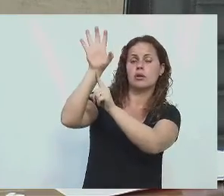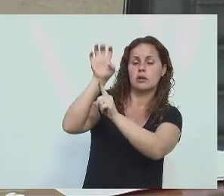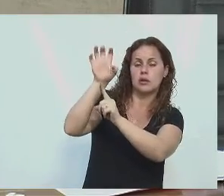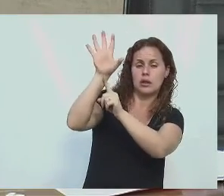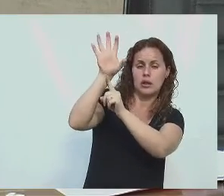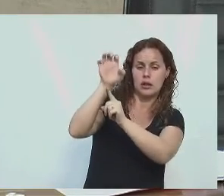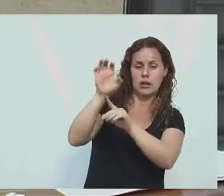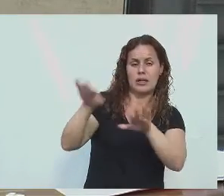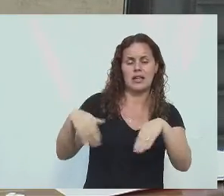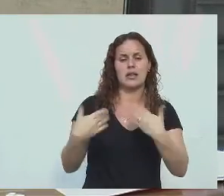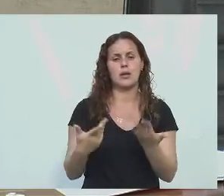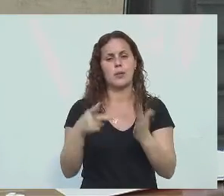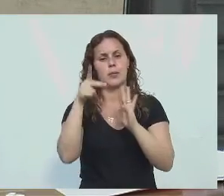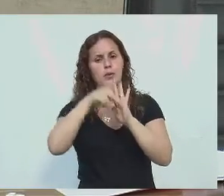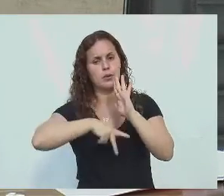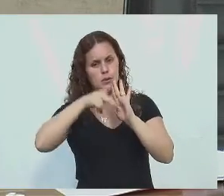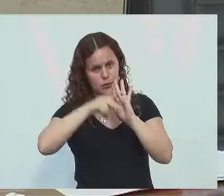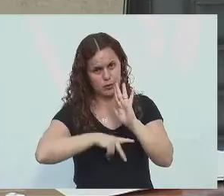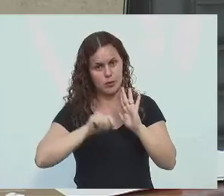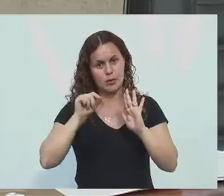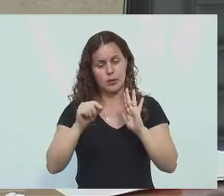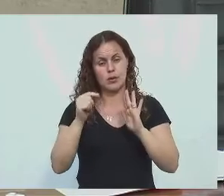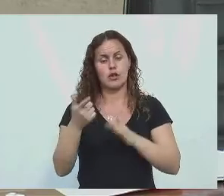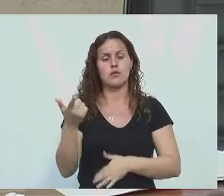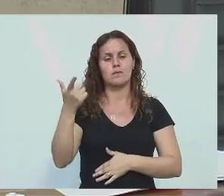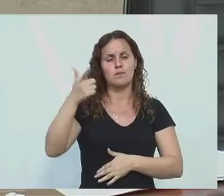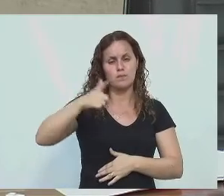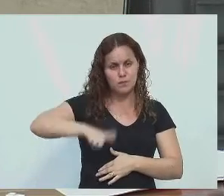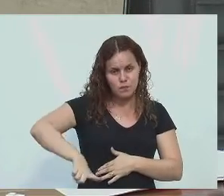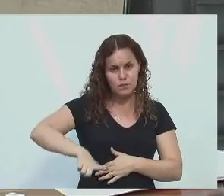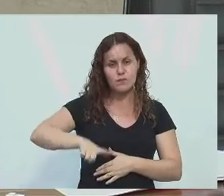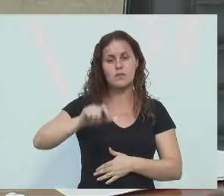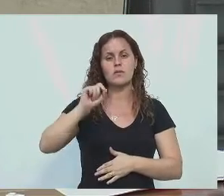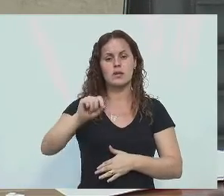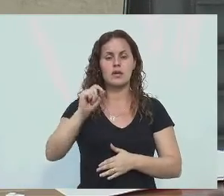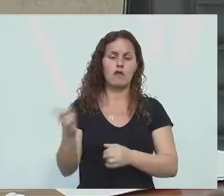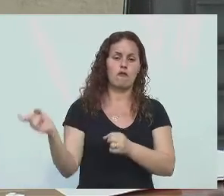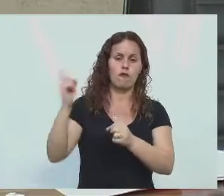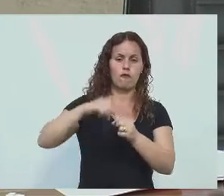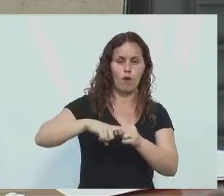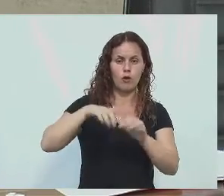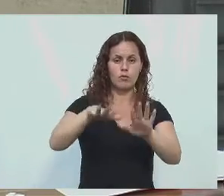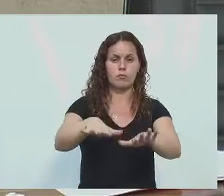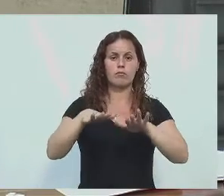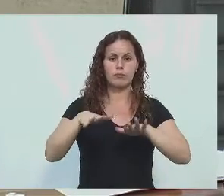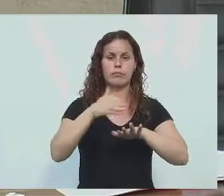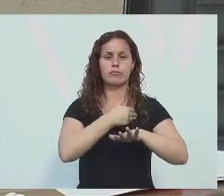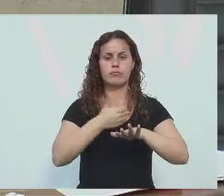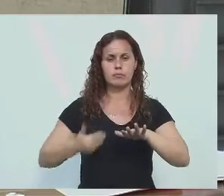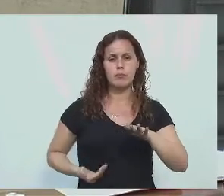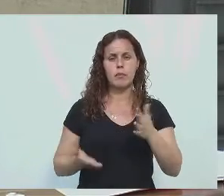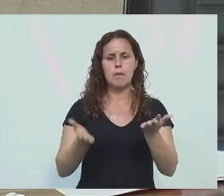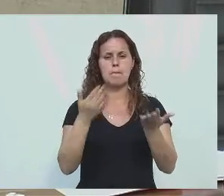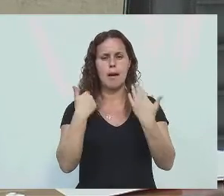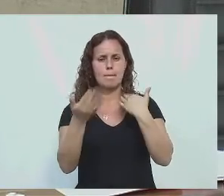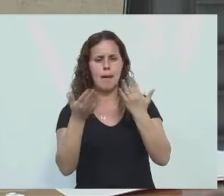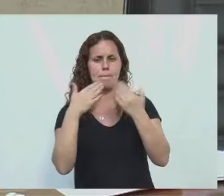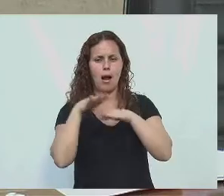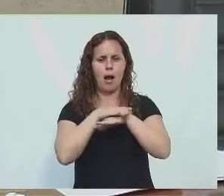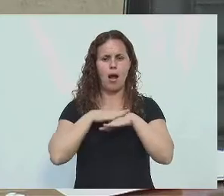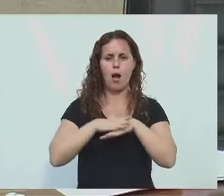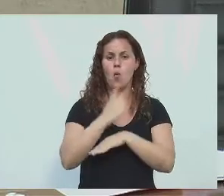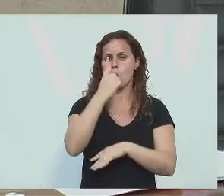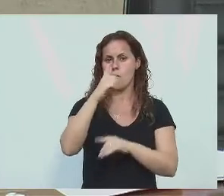eu faço nesse projeto é retomar a exigência de uma audiência pública. Já disse há um mês atrás